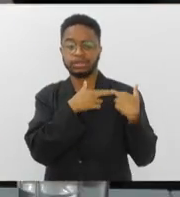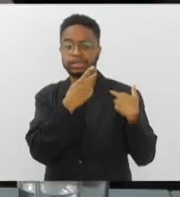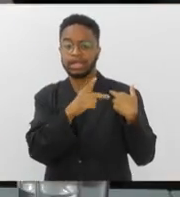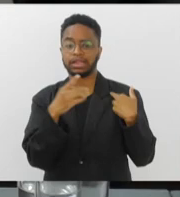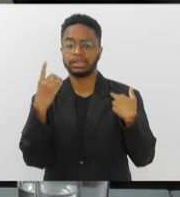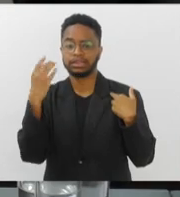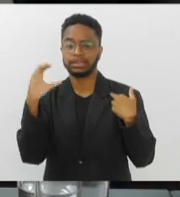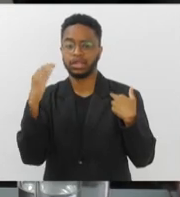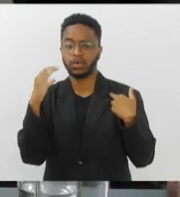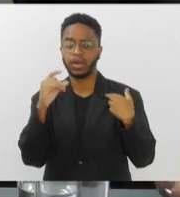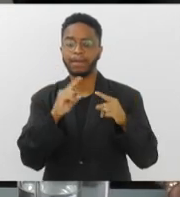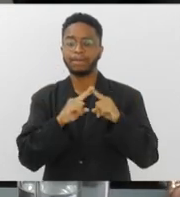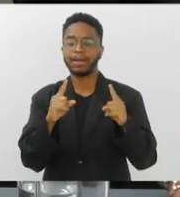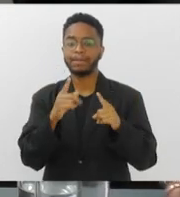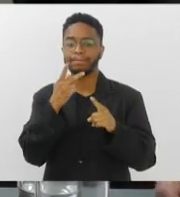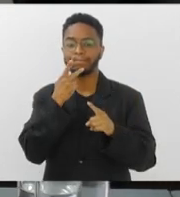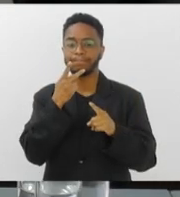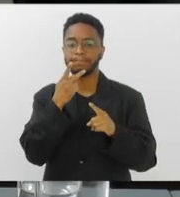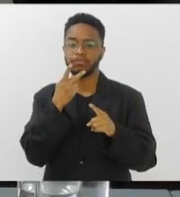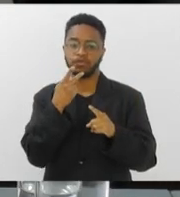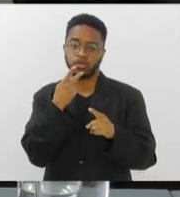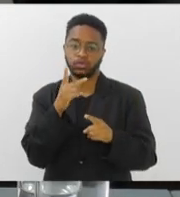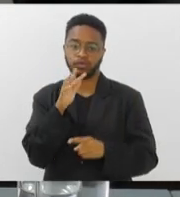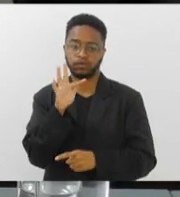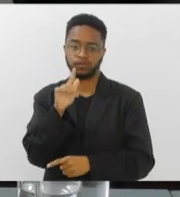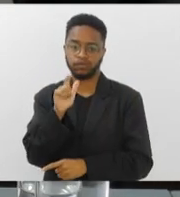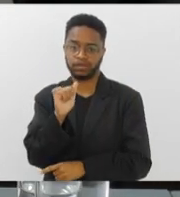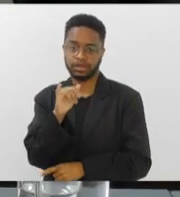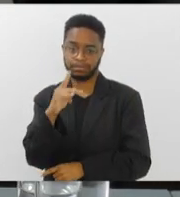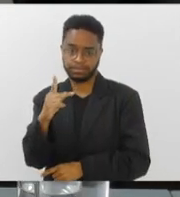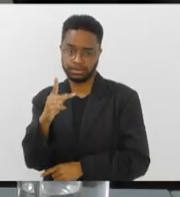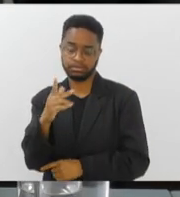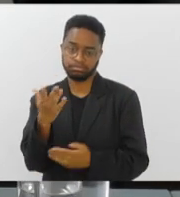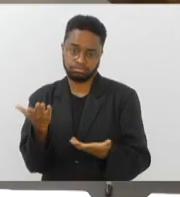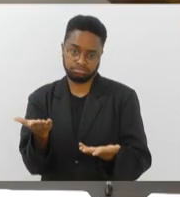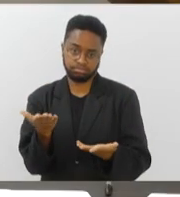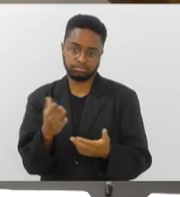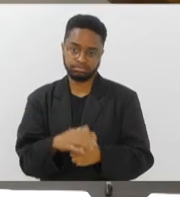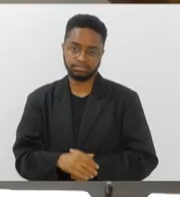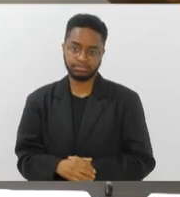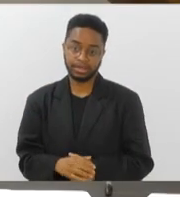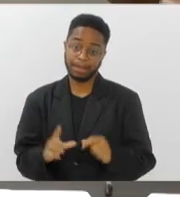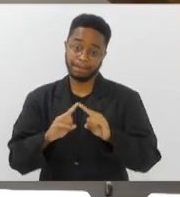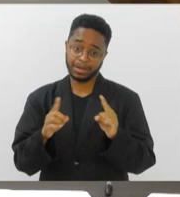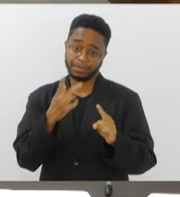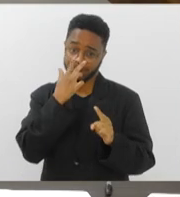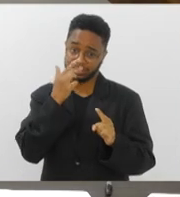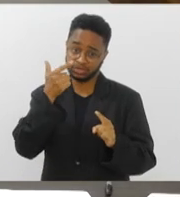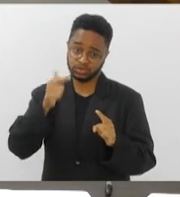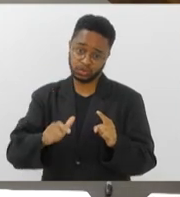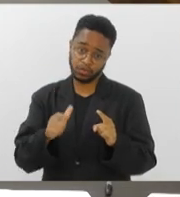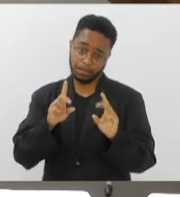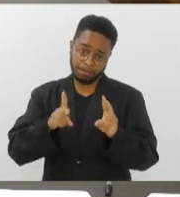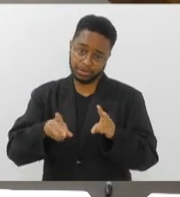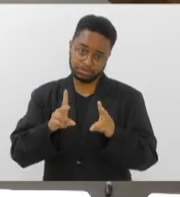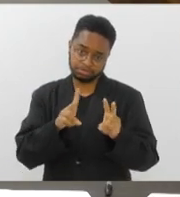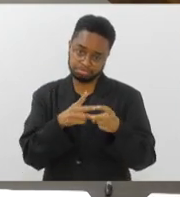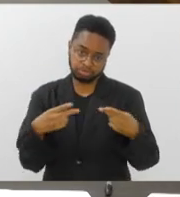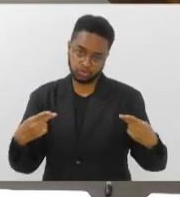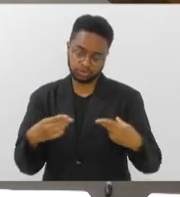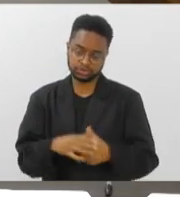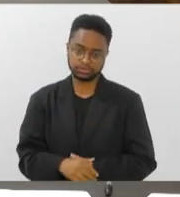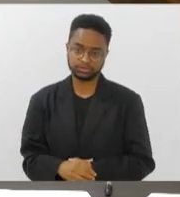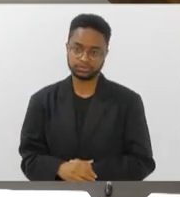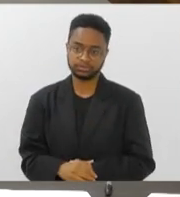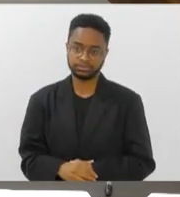acho que da Flip. Então ela está... Mas tá, ela estaria repetindo o mesmo conceito. É. Deputado Eliomar